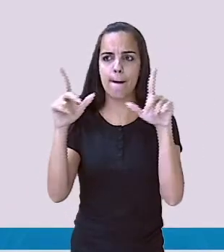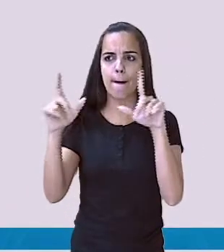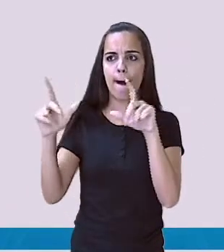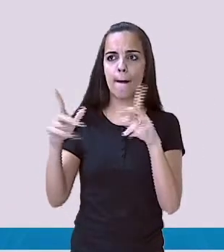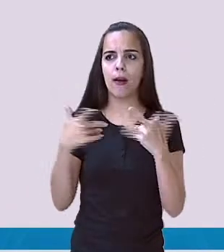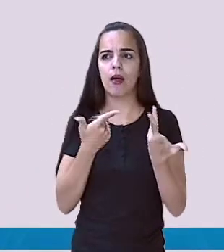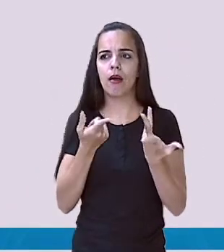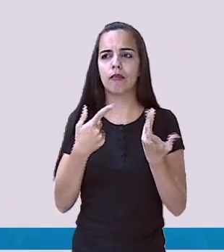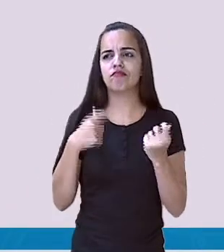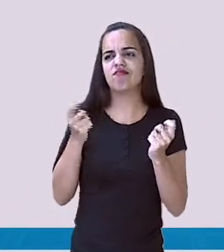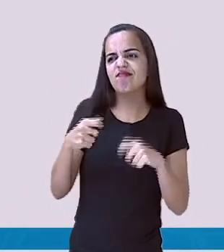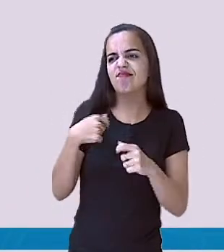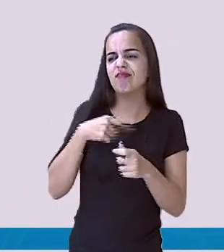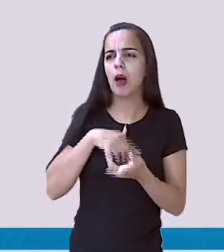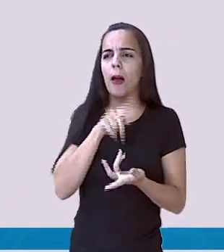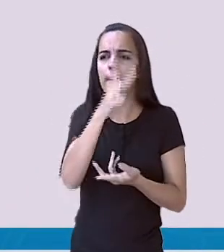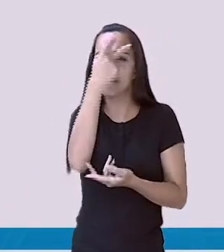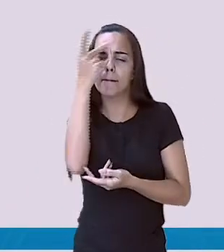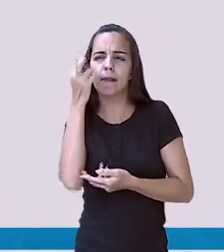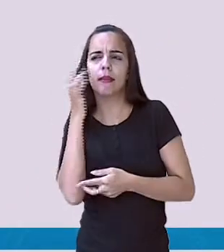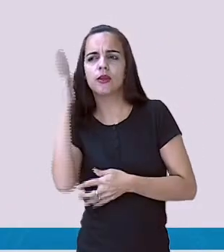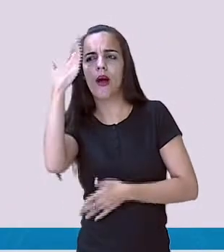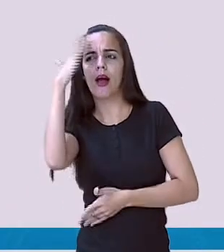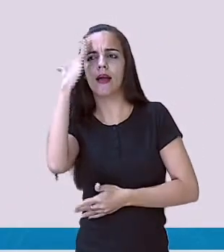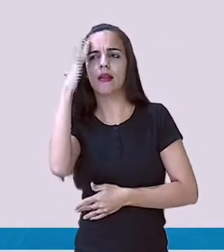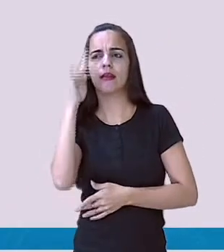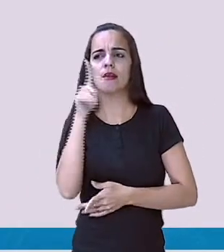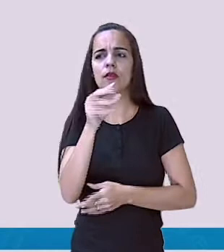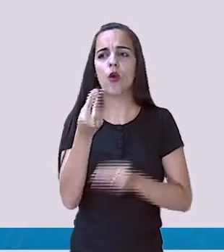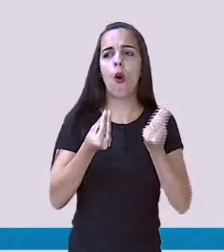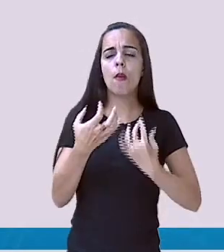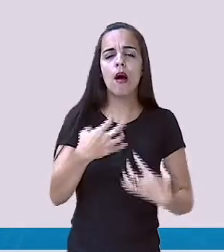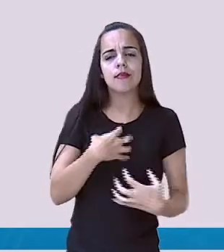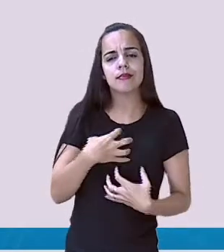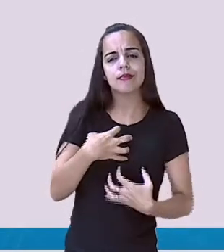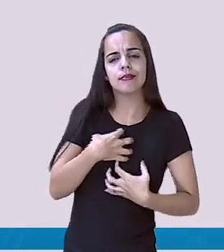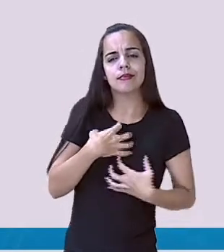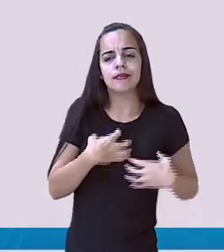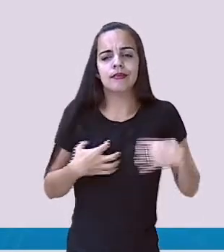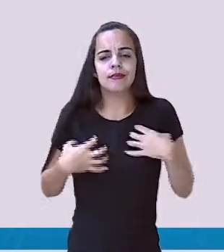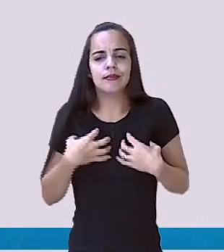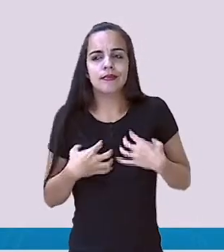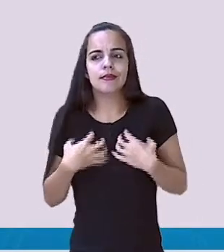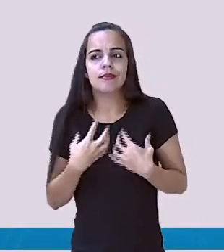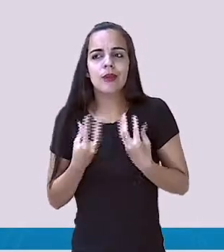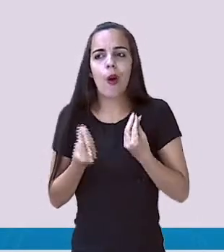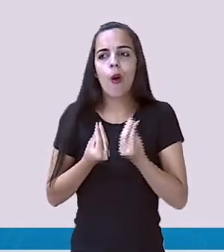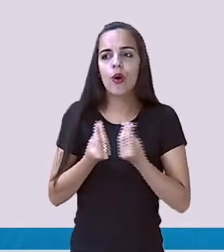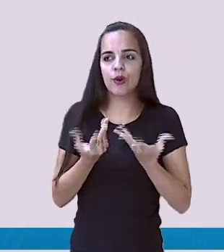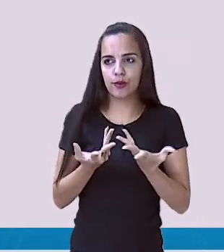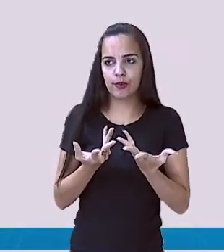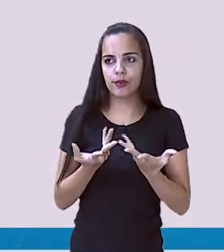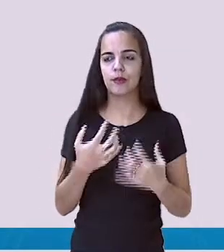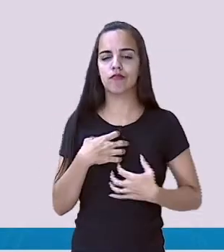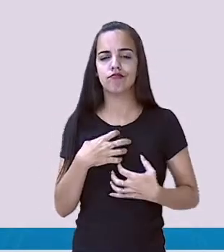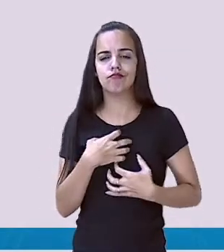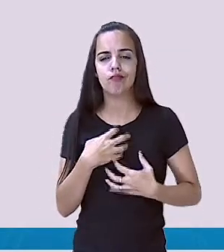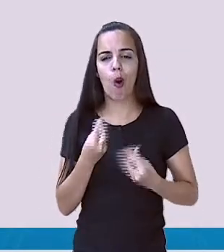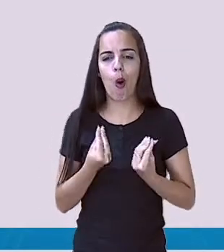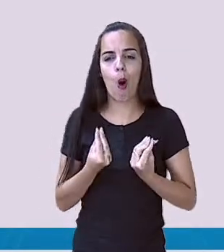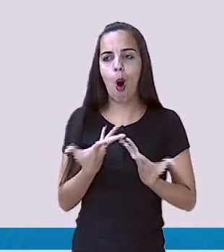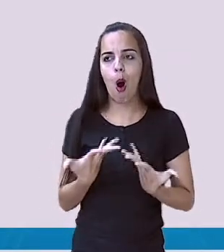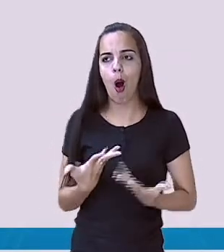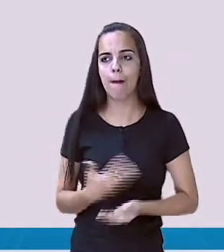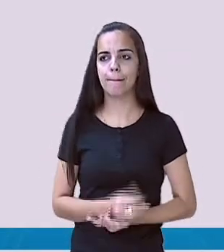são produzidos pela paisagem, eles são captados, percebidos e interpretados através dos nossos sentidos e